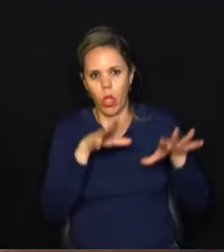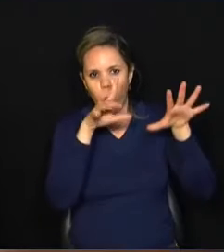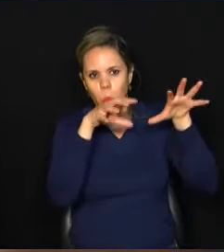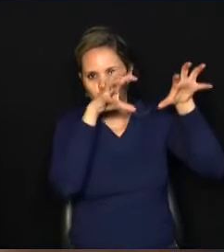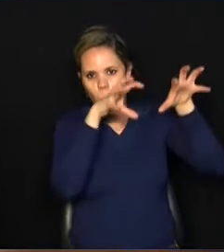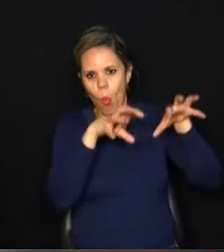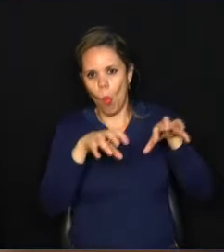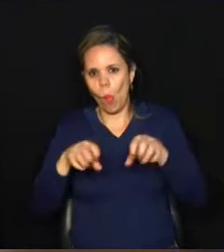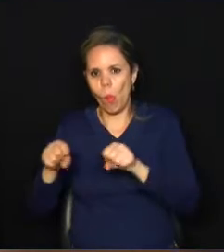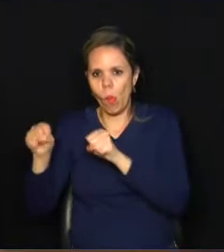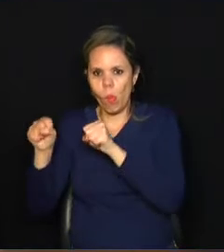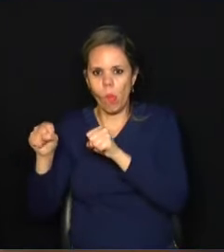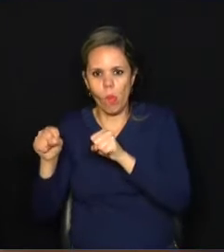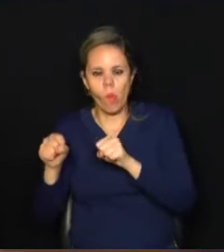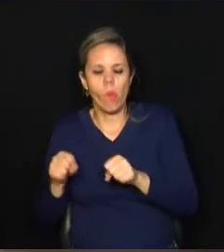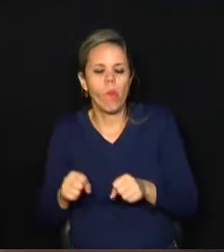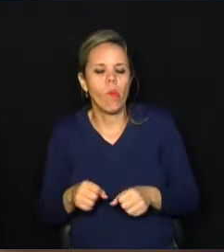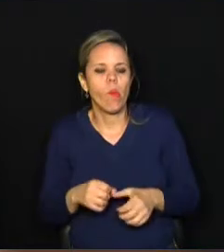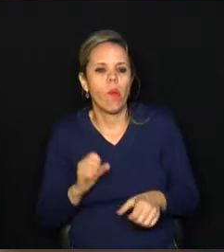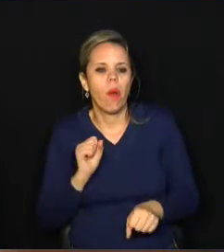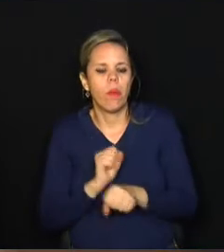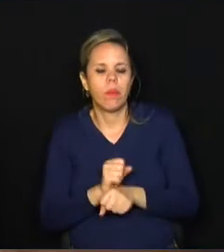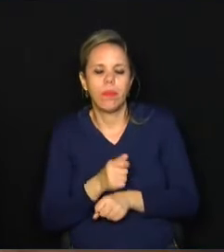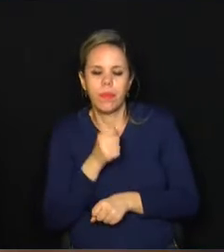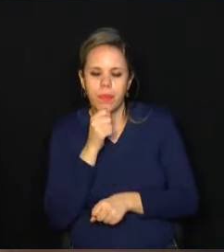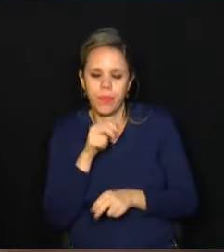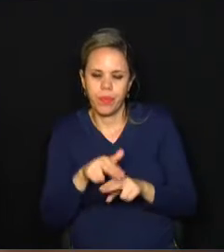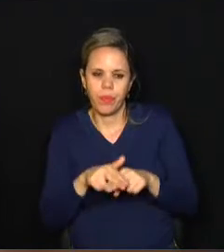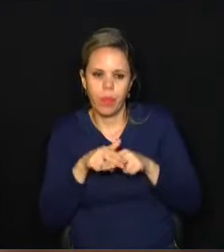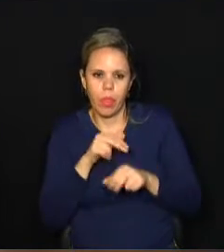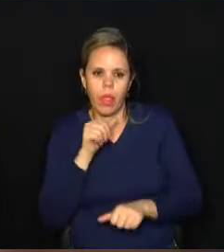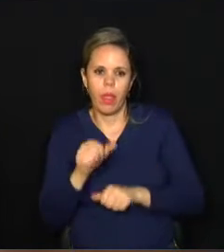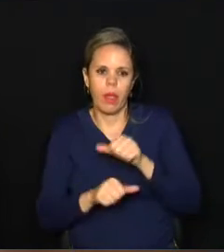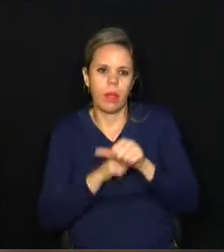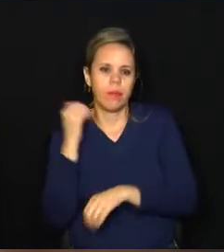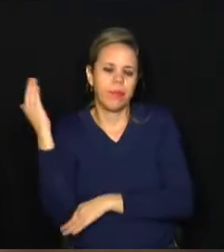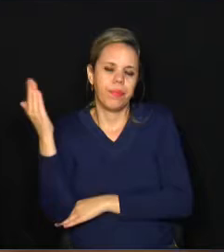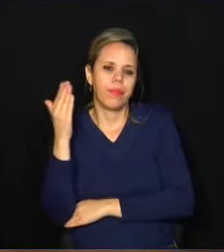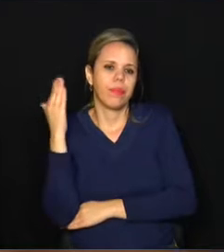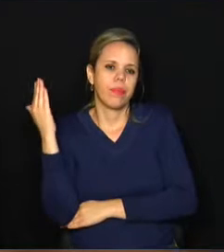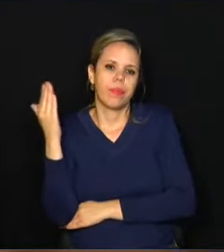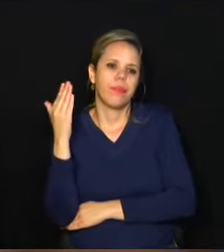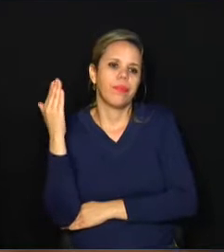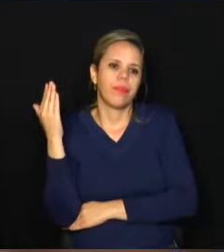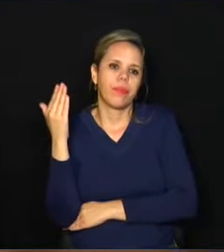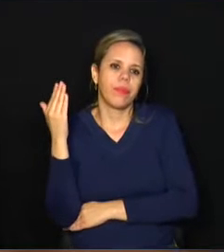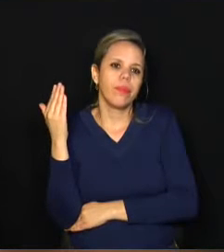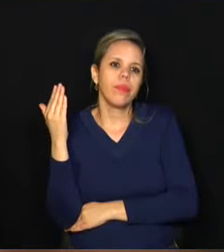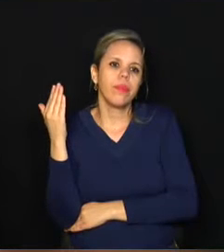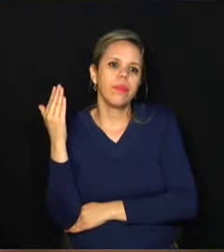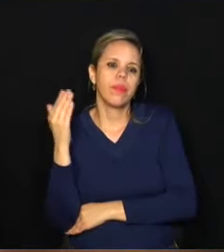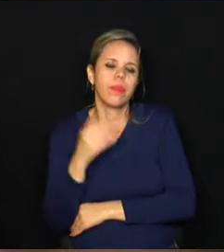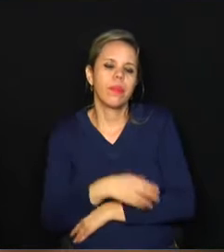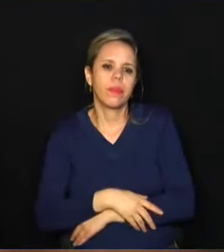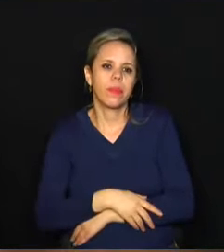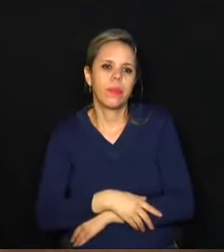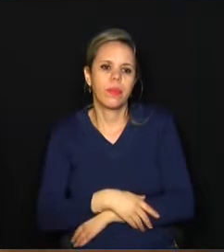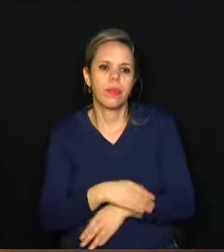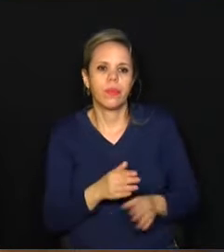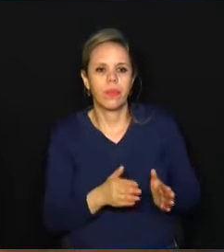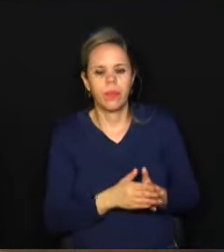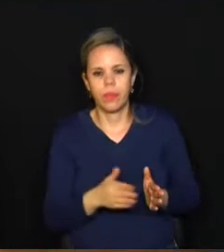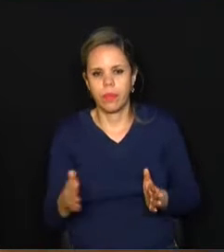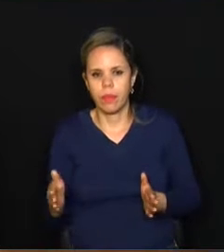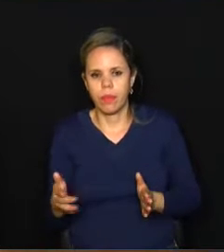estiagem, onde também em função das mudanças do clima, é um período em que